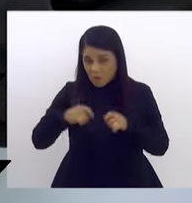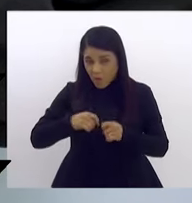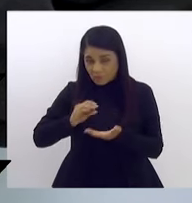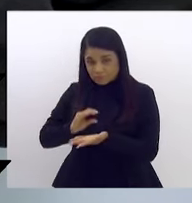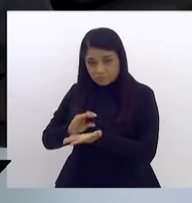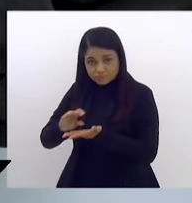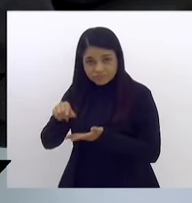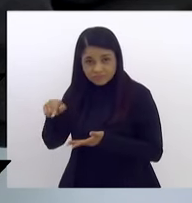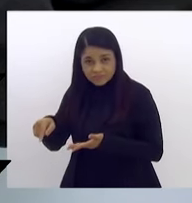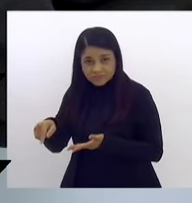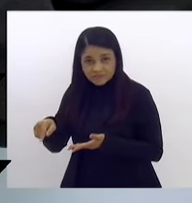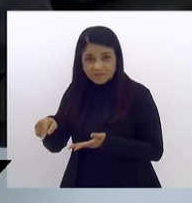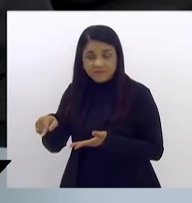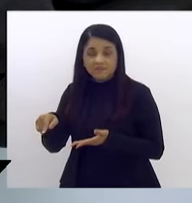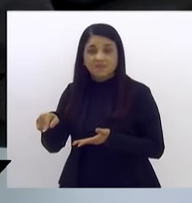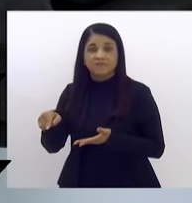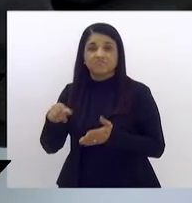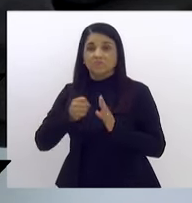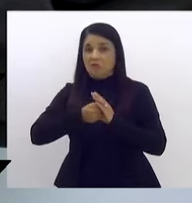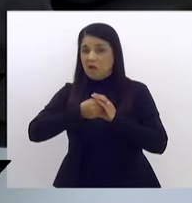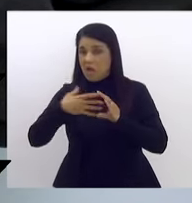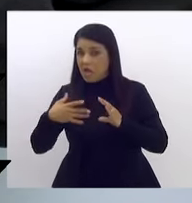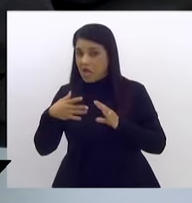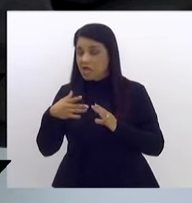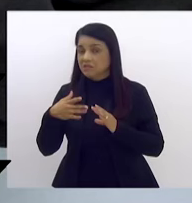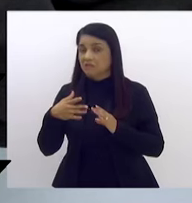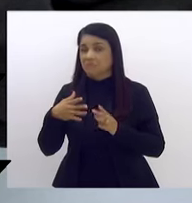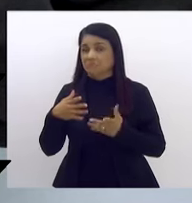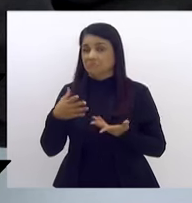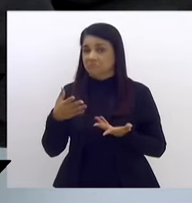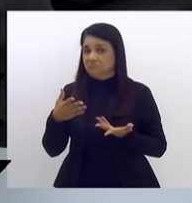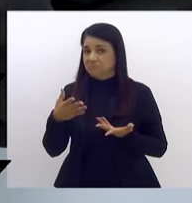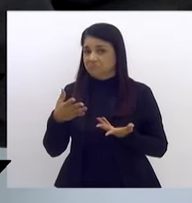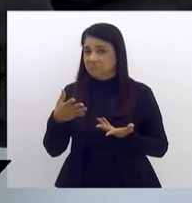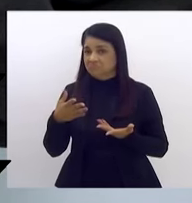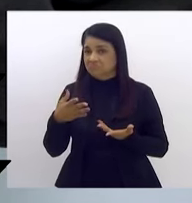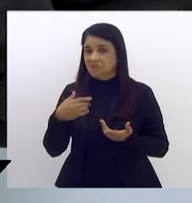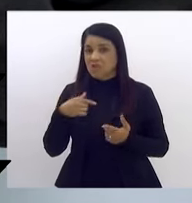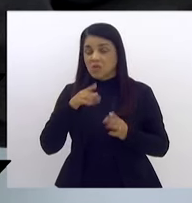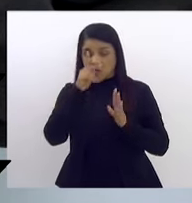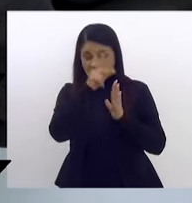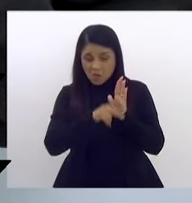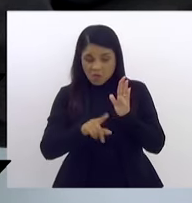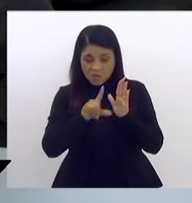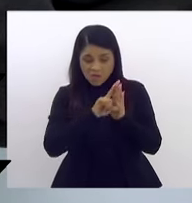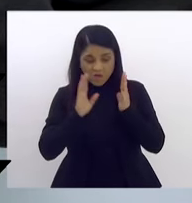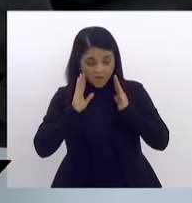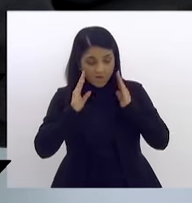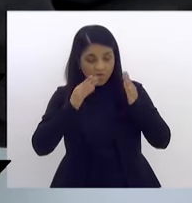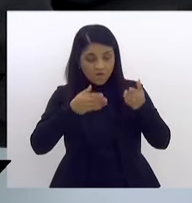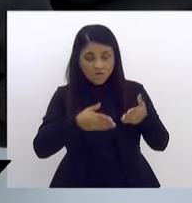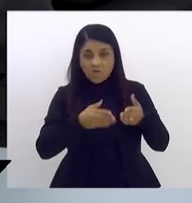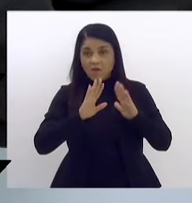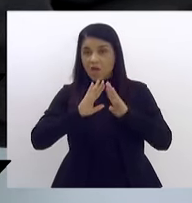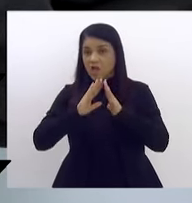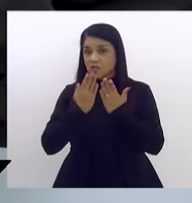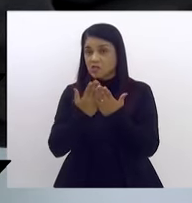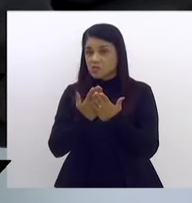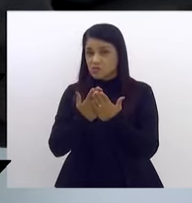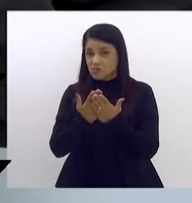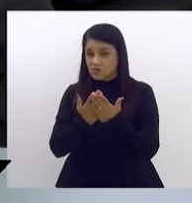Universal E pelo que eu tô entendendo desse projeto aqui ele seria voltado só paraas estudantes das escolas públicas